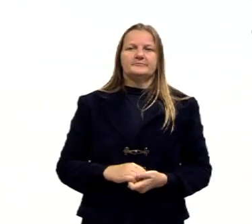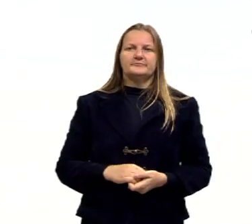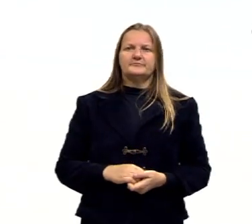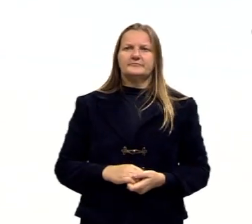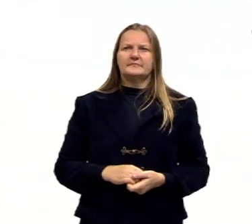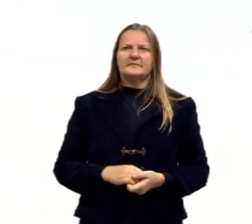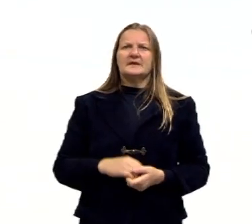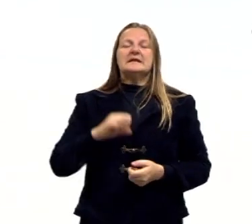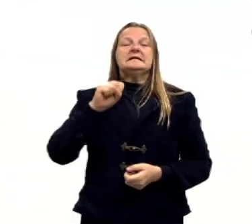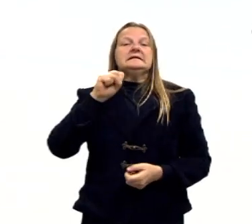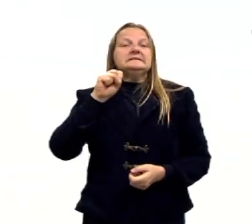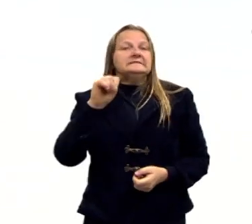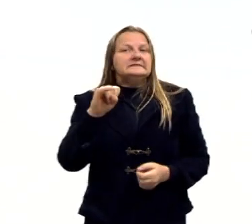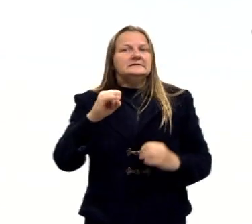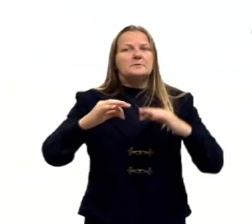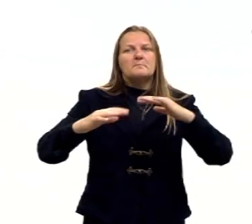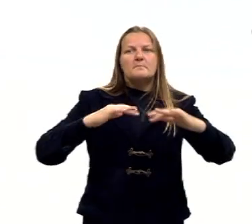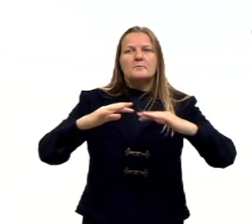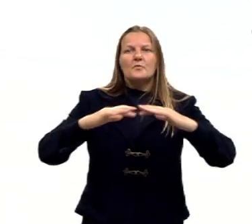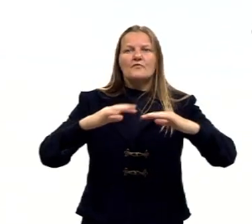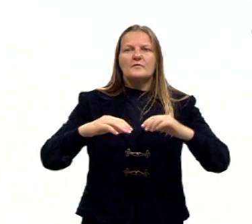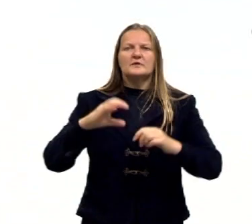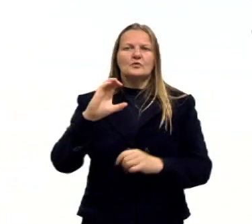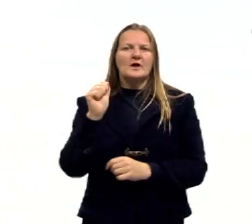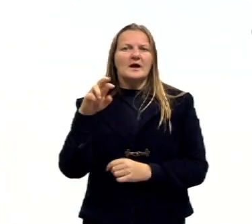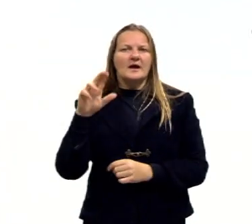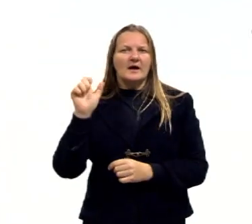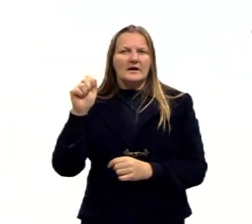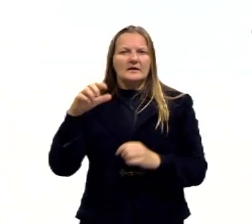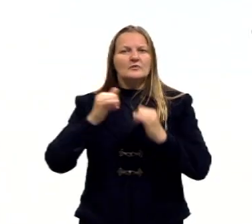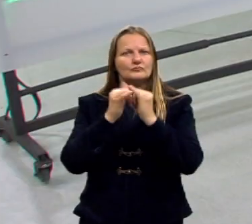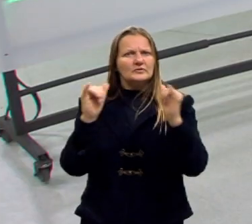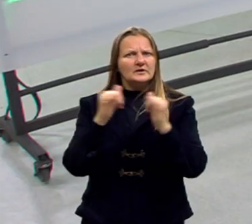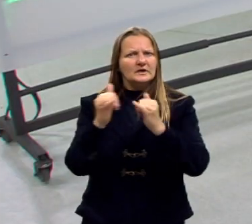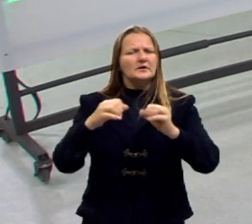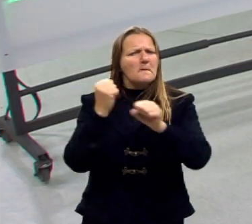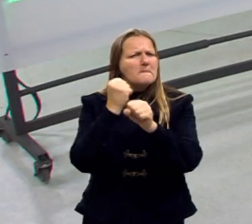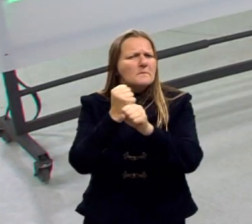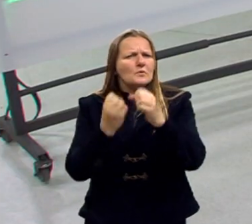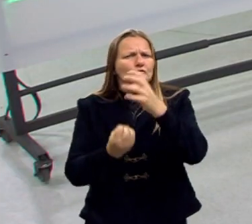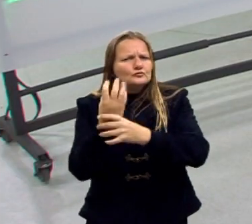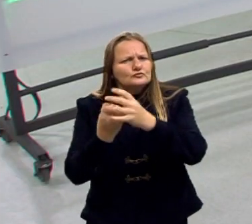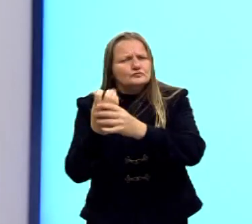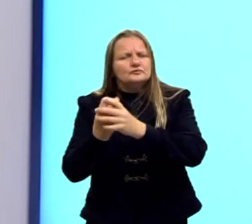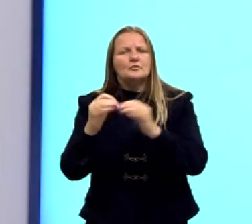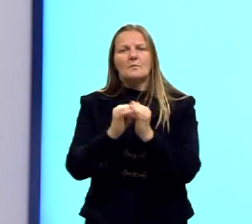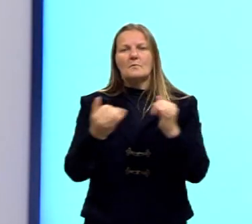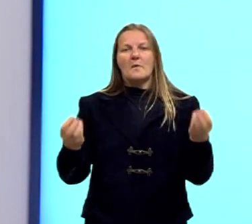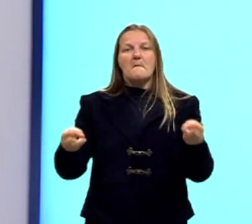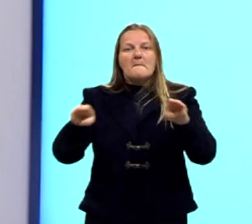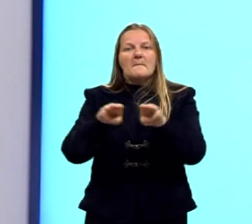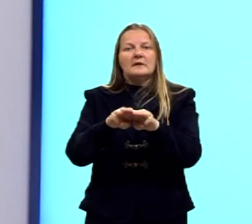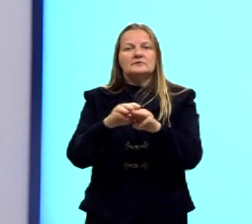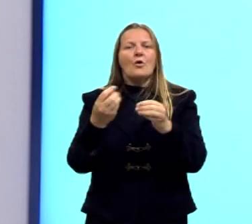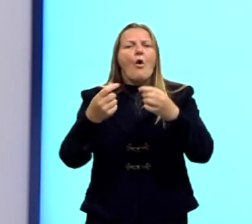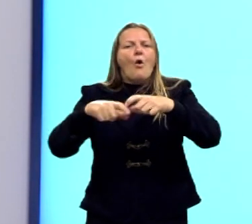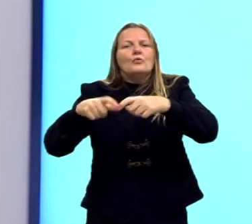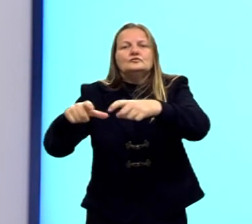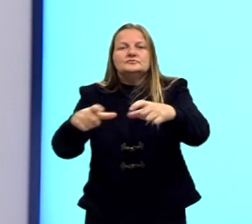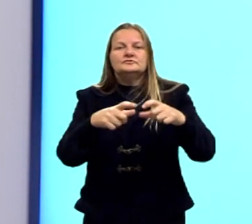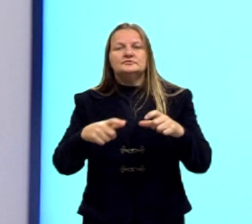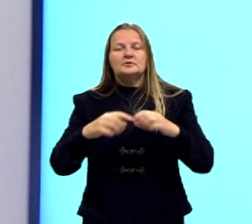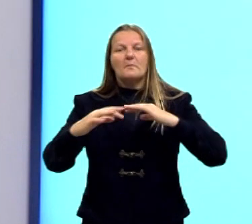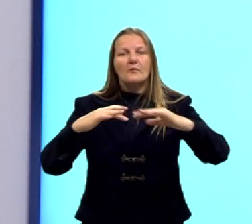é esse o movimento né dessas cargas elétricas produz magnetismo né onde é que existe